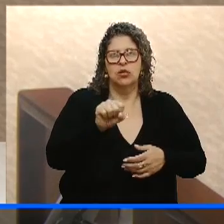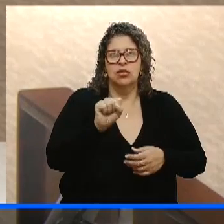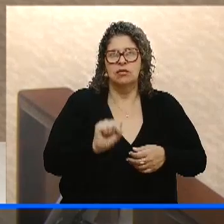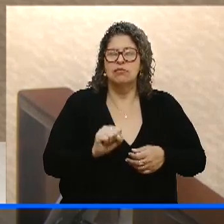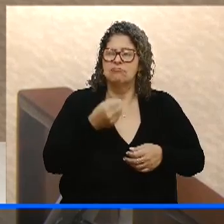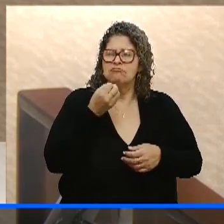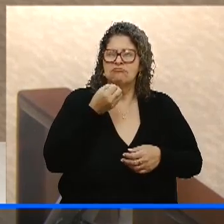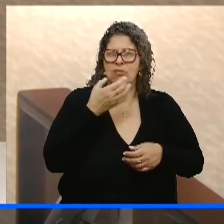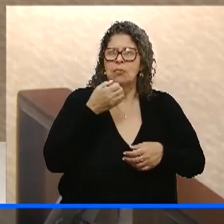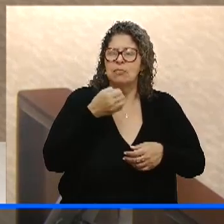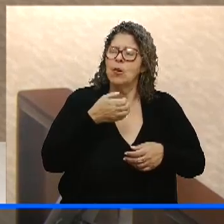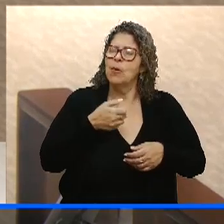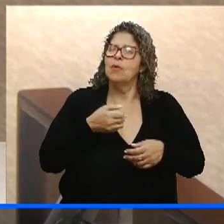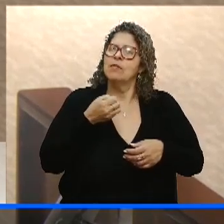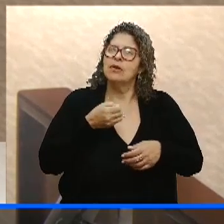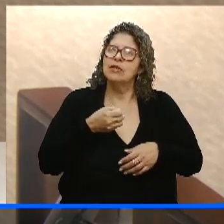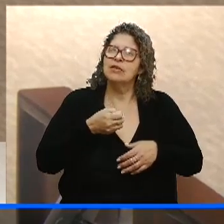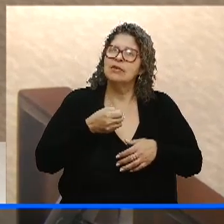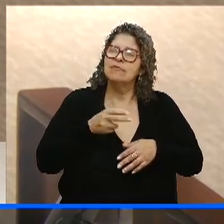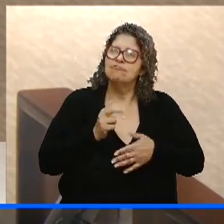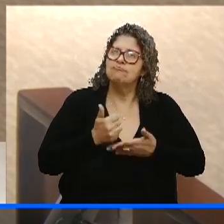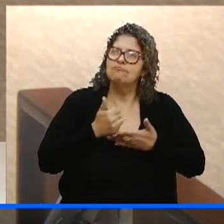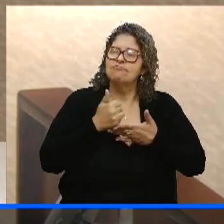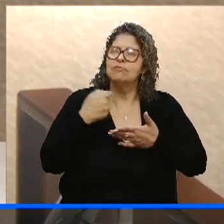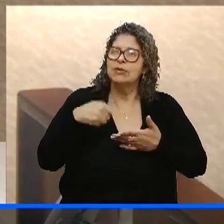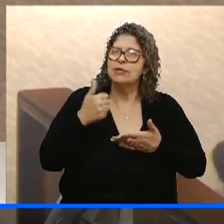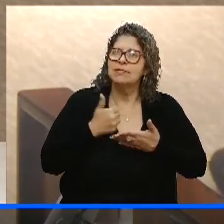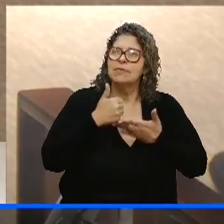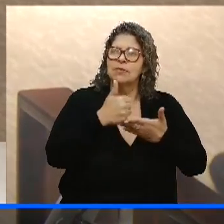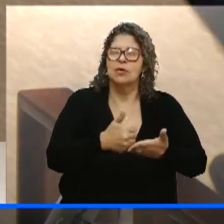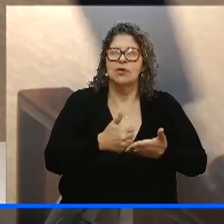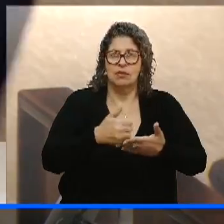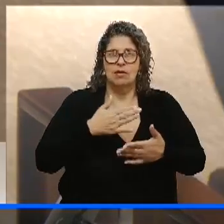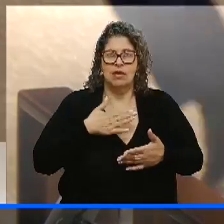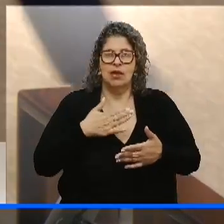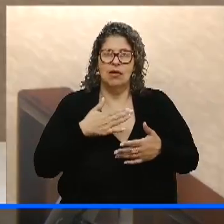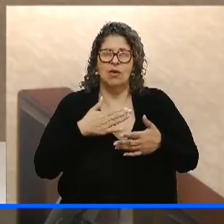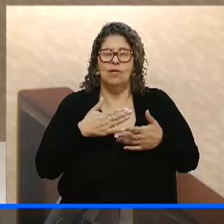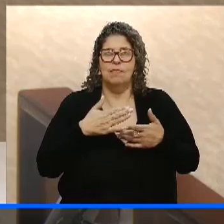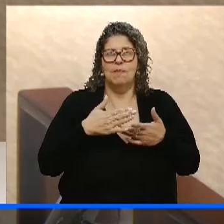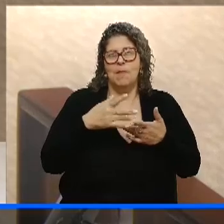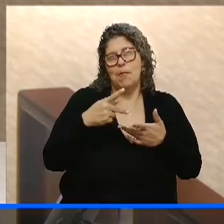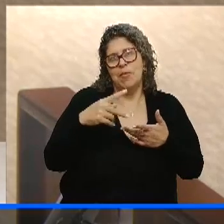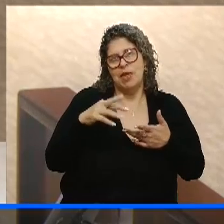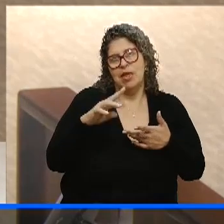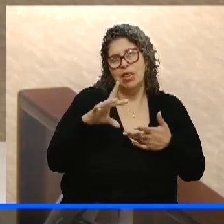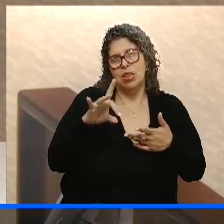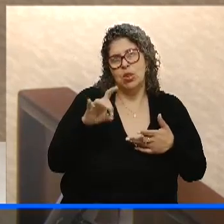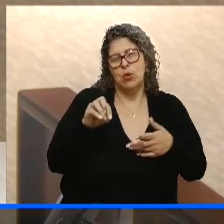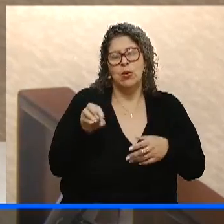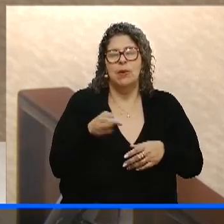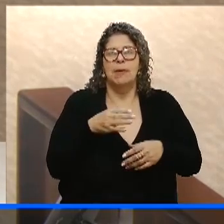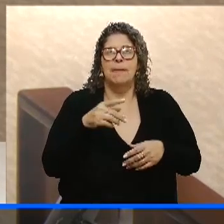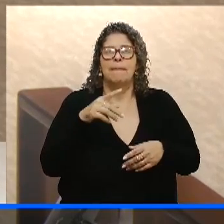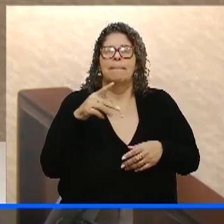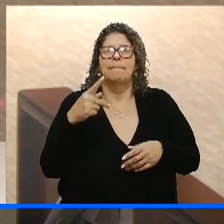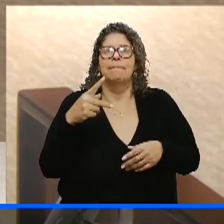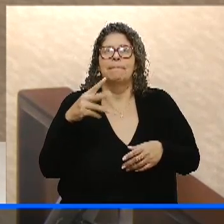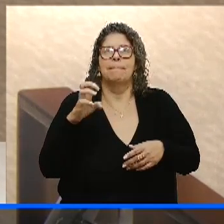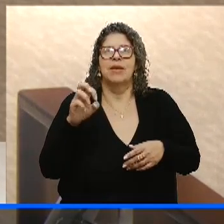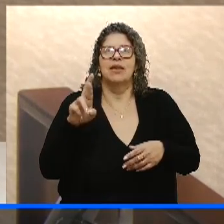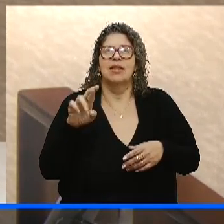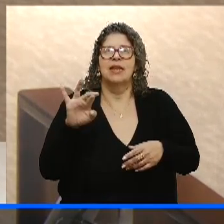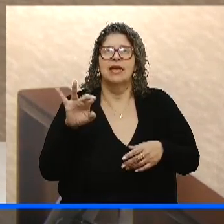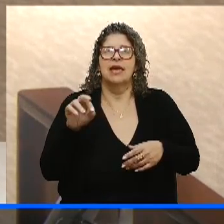é bom que esteja eu pedro pereira fábio branco sá nunes marenco e uma